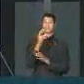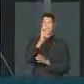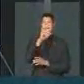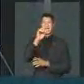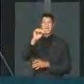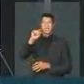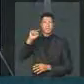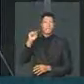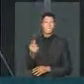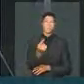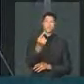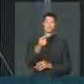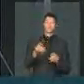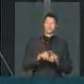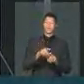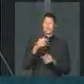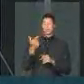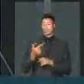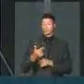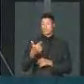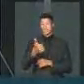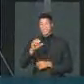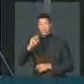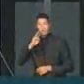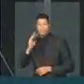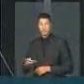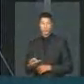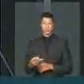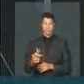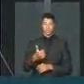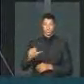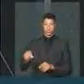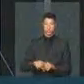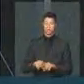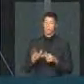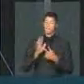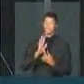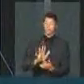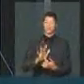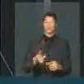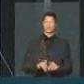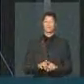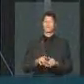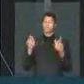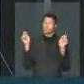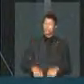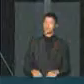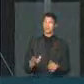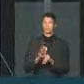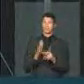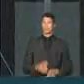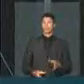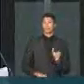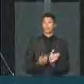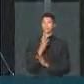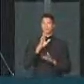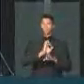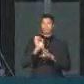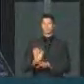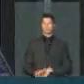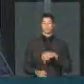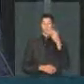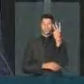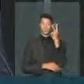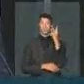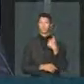mil toneladas de grãos e na segunda 10 milhões de toneladas, mostrando assim o potencial produtivo do Estado